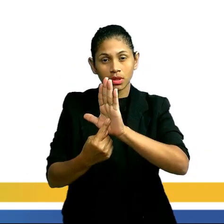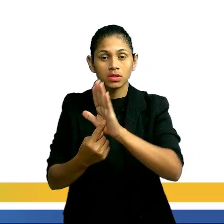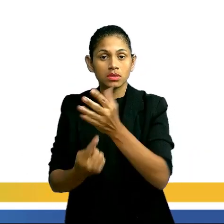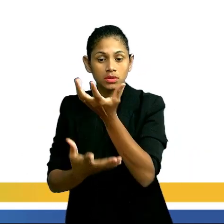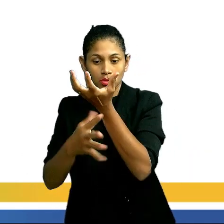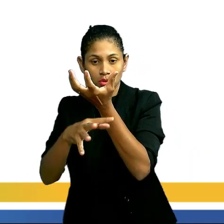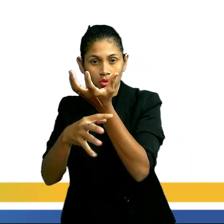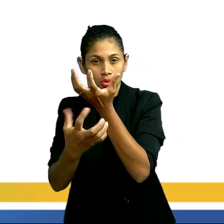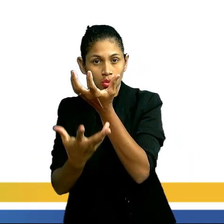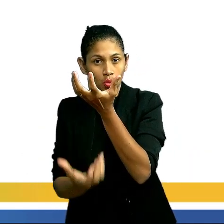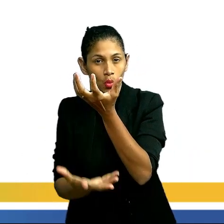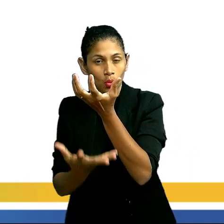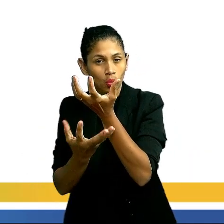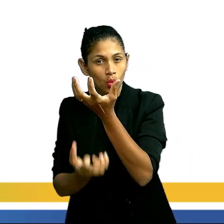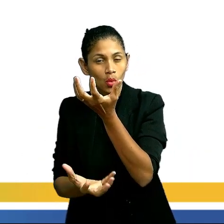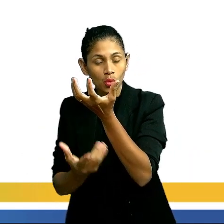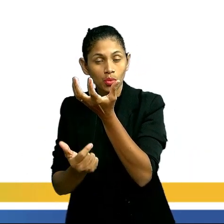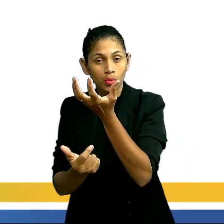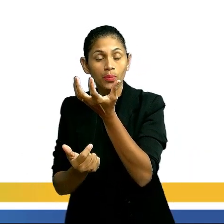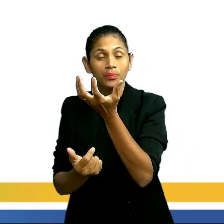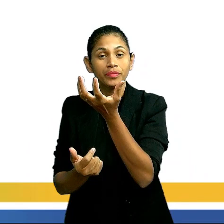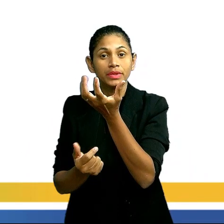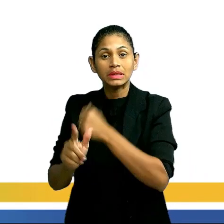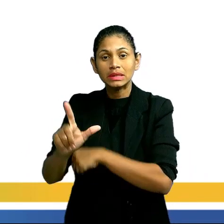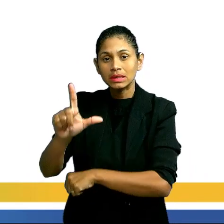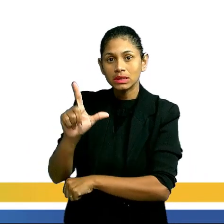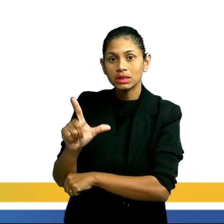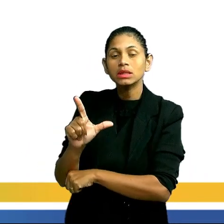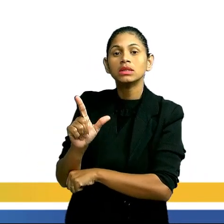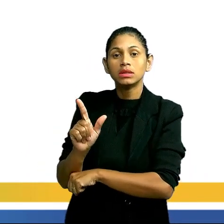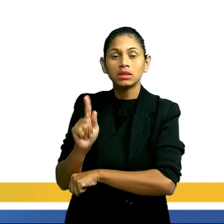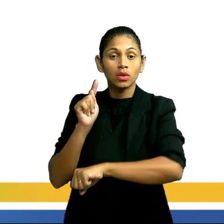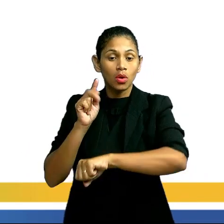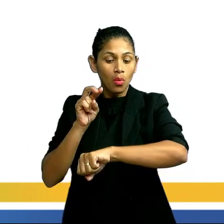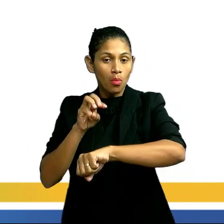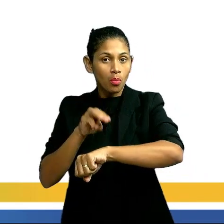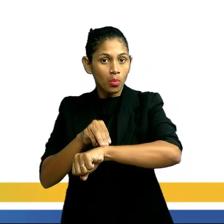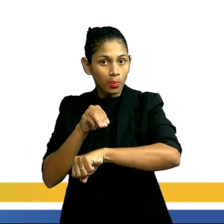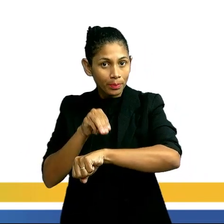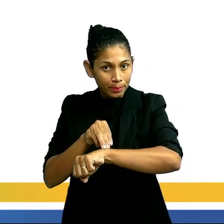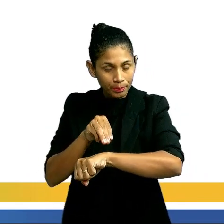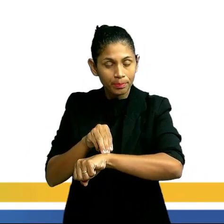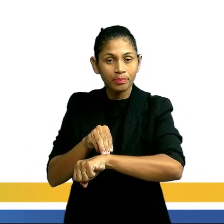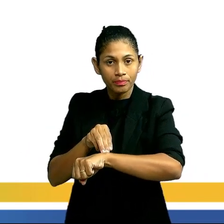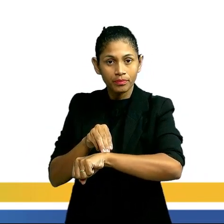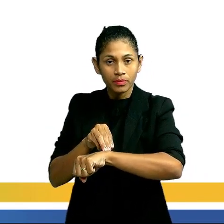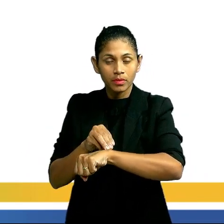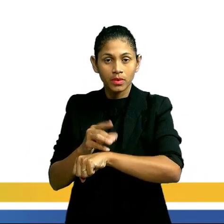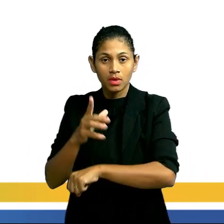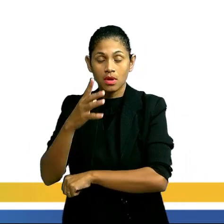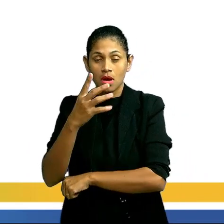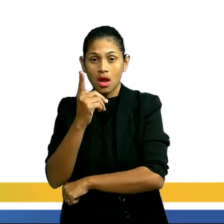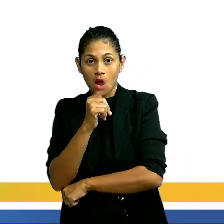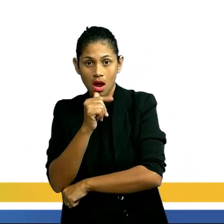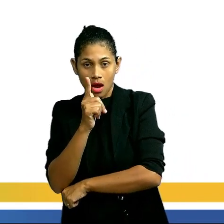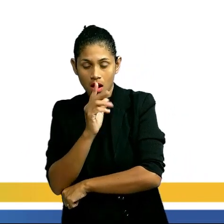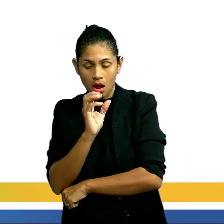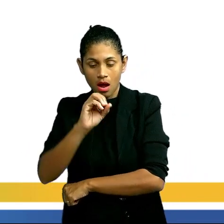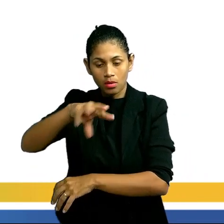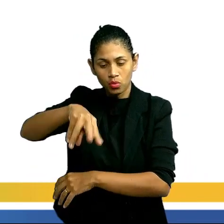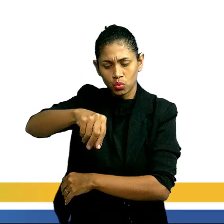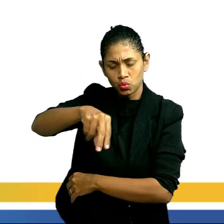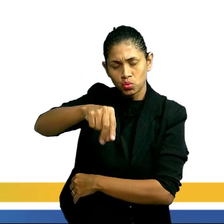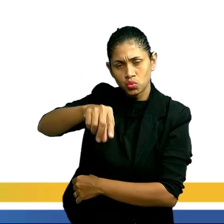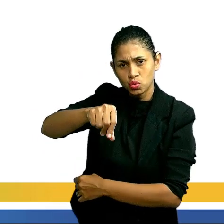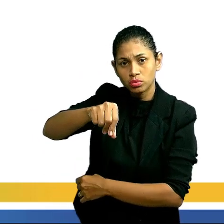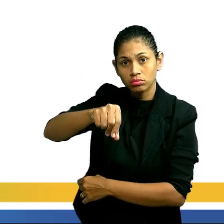que, em litros por minuto, do volume de água que entra no reservatório pela torneira e do volume que